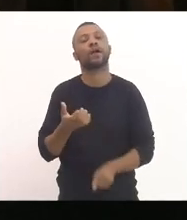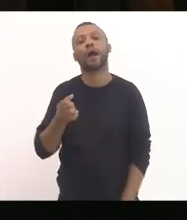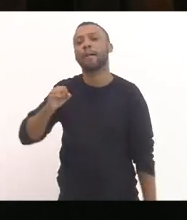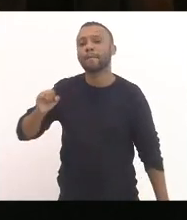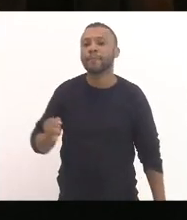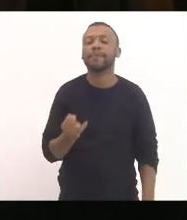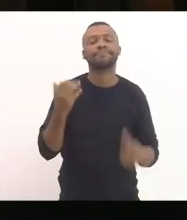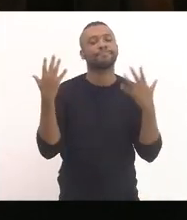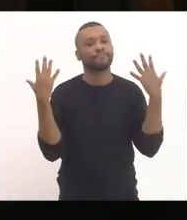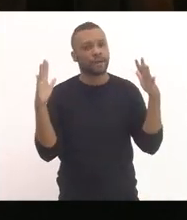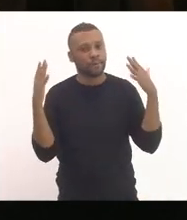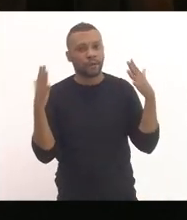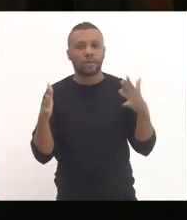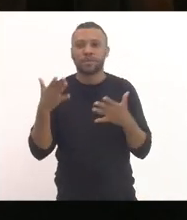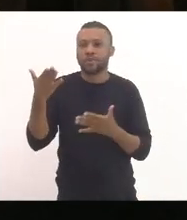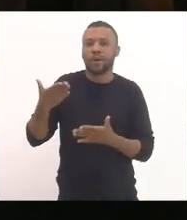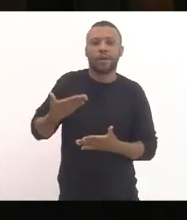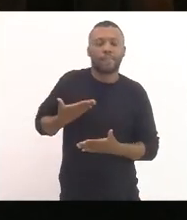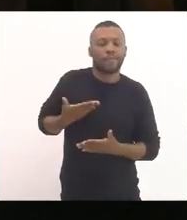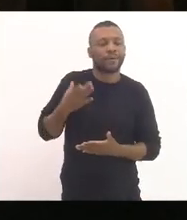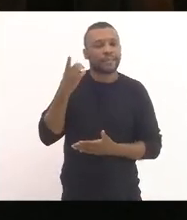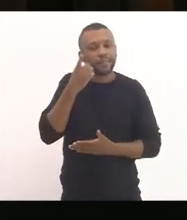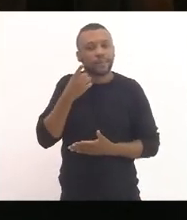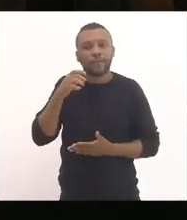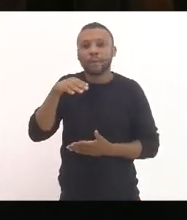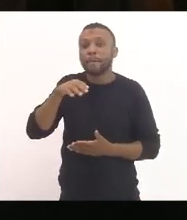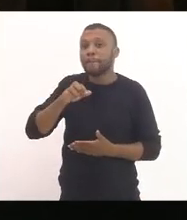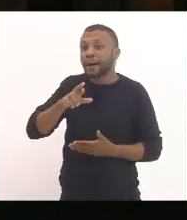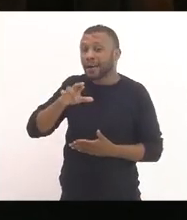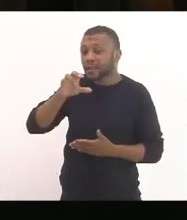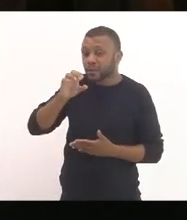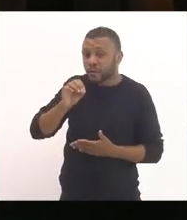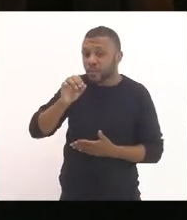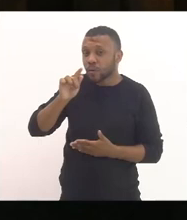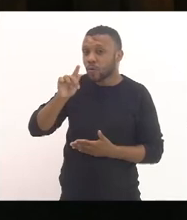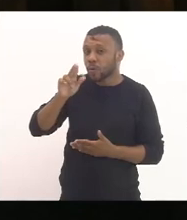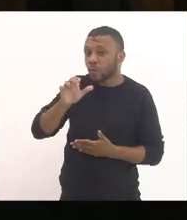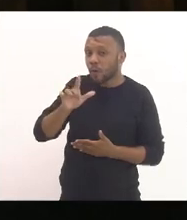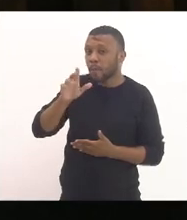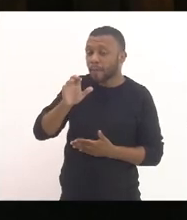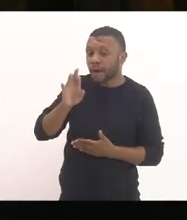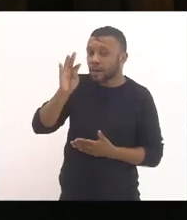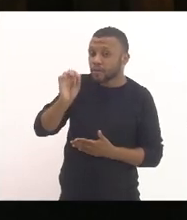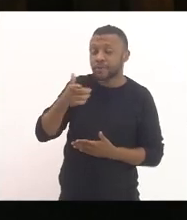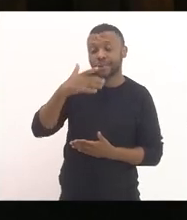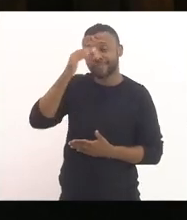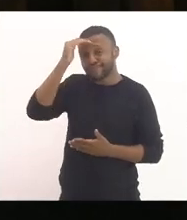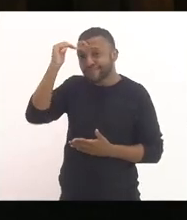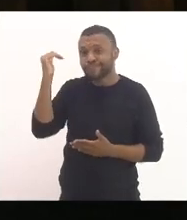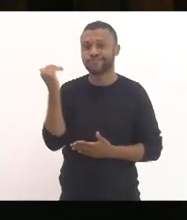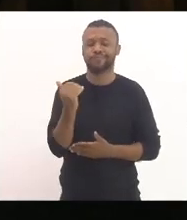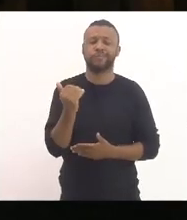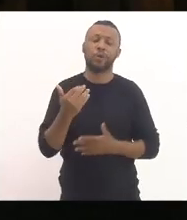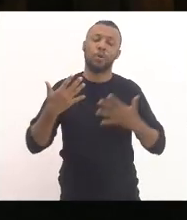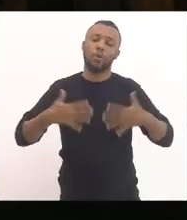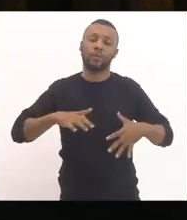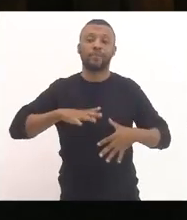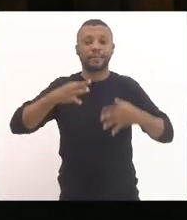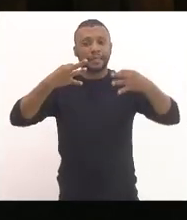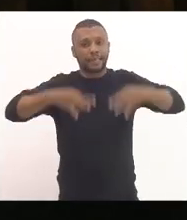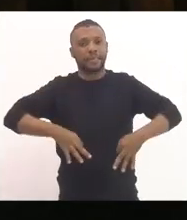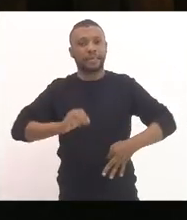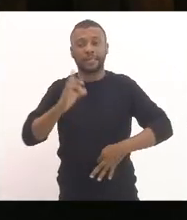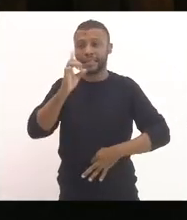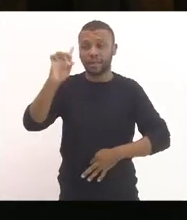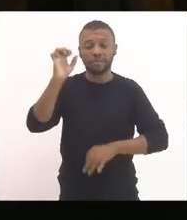parabenizar nosso espetor em nosso amigo deputado Márcio Alberto a qual de tem um respeito grande e com certeza Deus vai